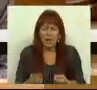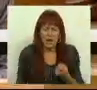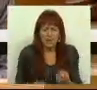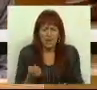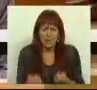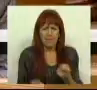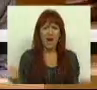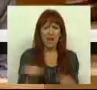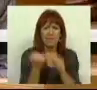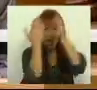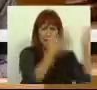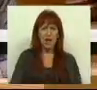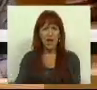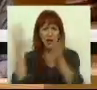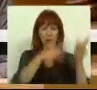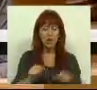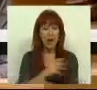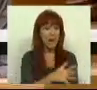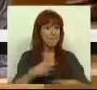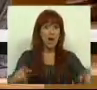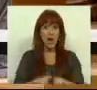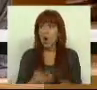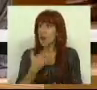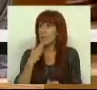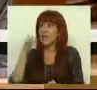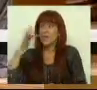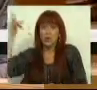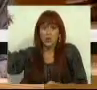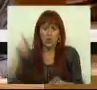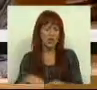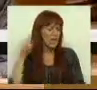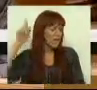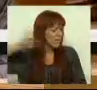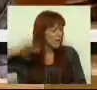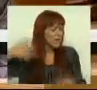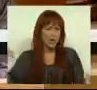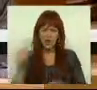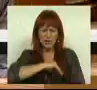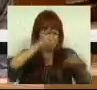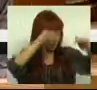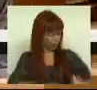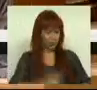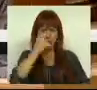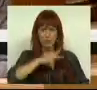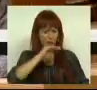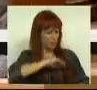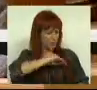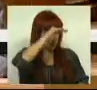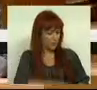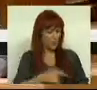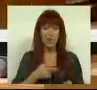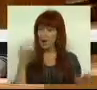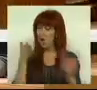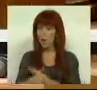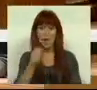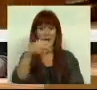da atividade produtiva, a nossa maior dependência do exterior, a desvalorização salarial dos portugueses, a nossa